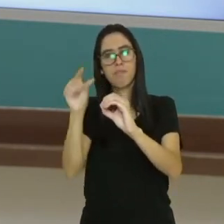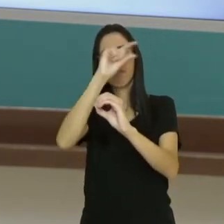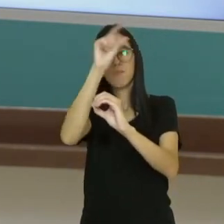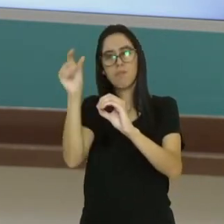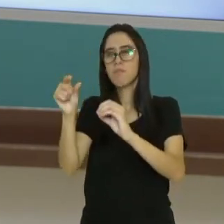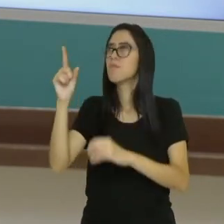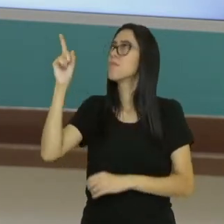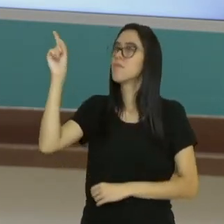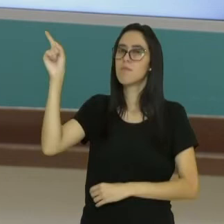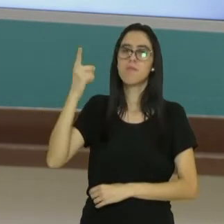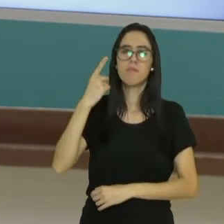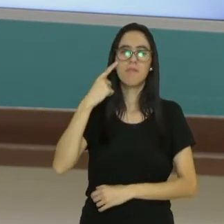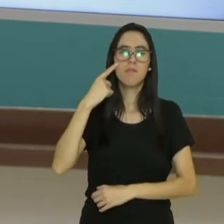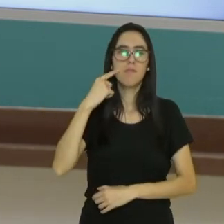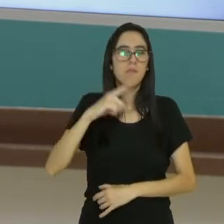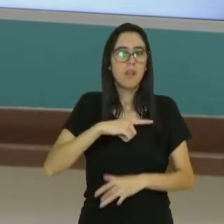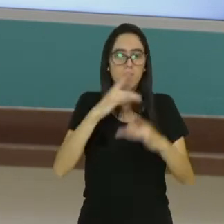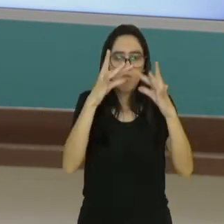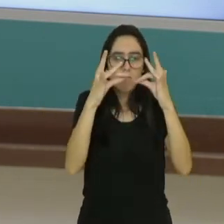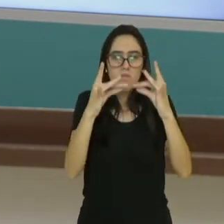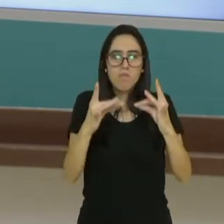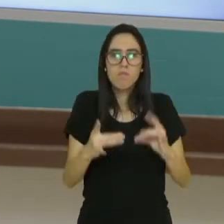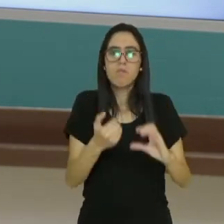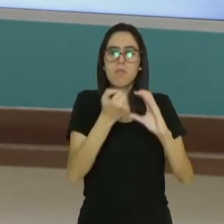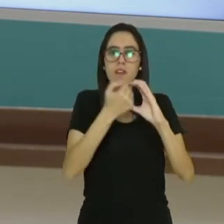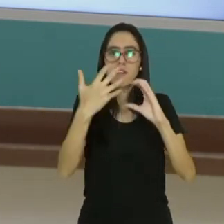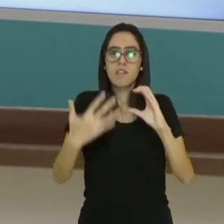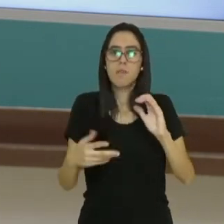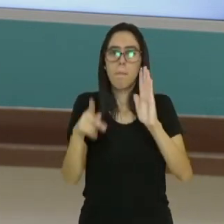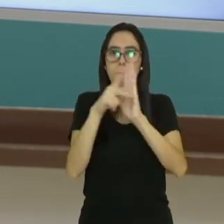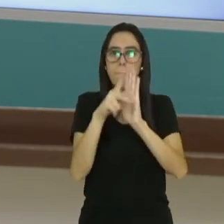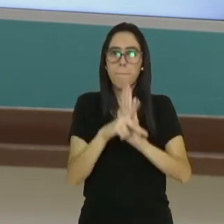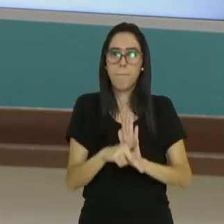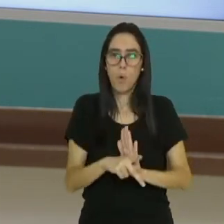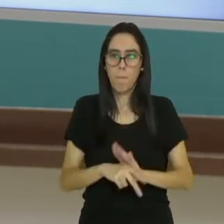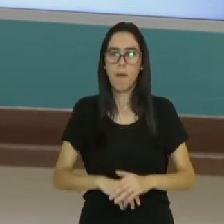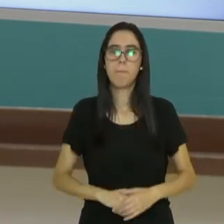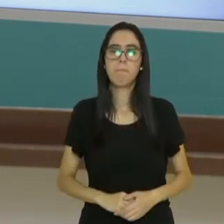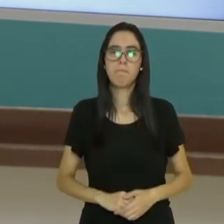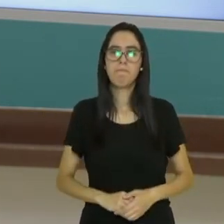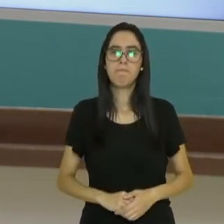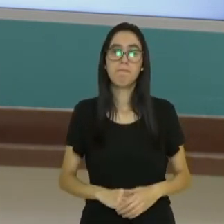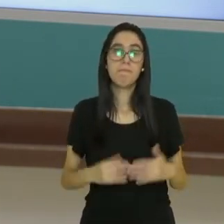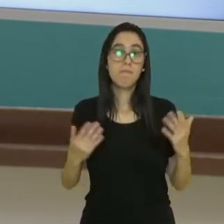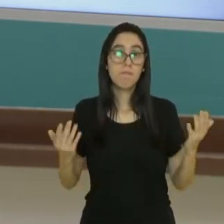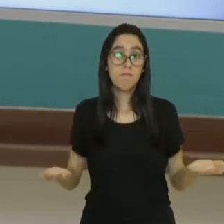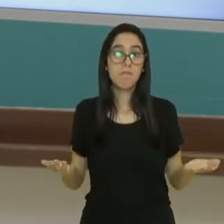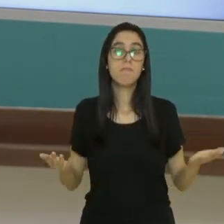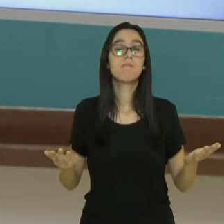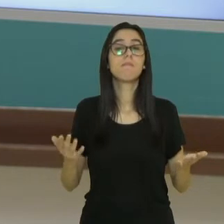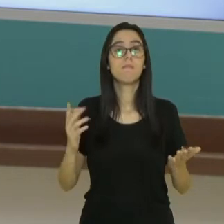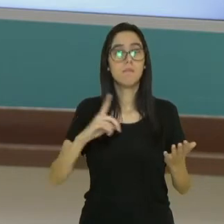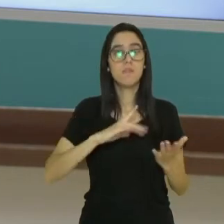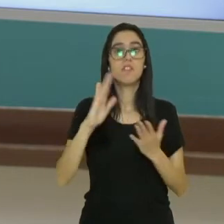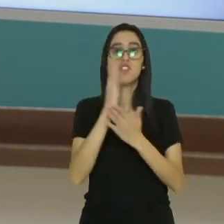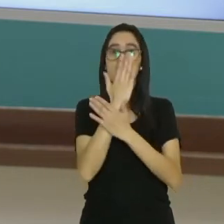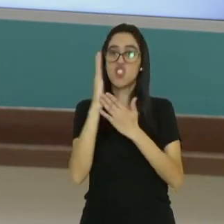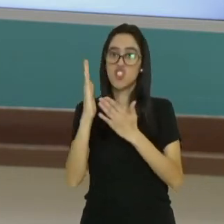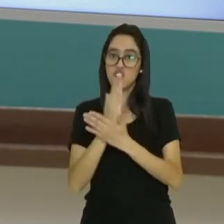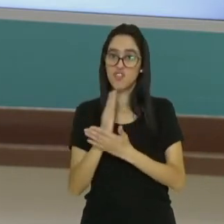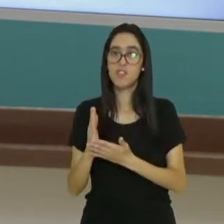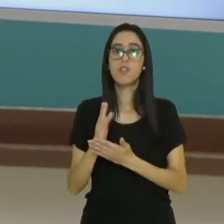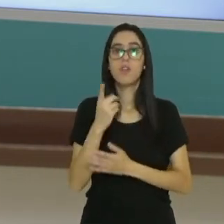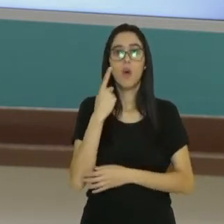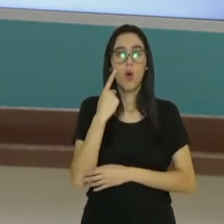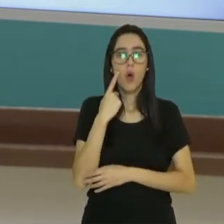das partes do interior da Terra apresenta também uma característica diferente, né? Então nós vamos dividir ali a